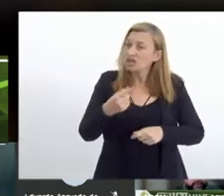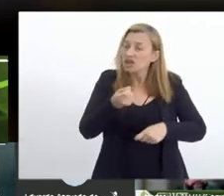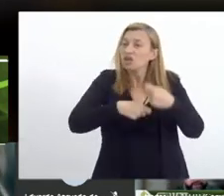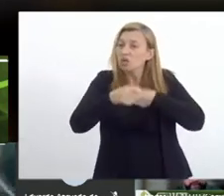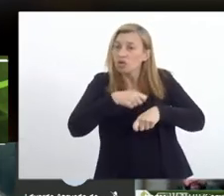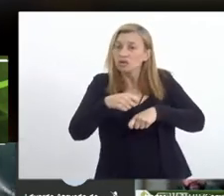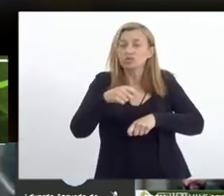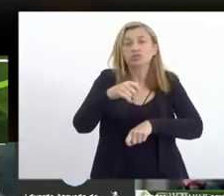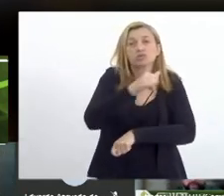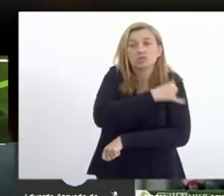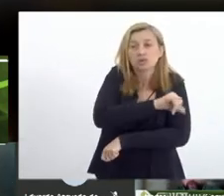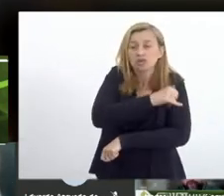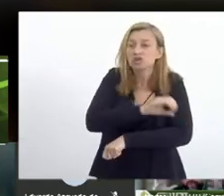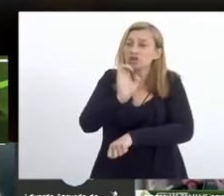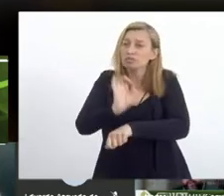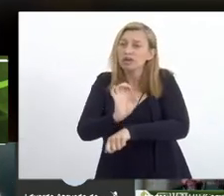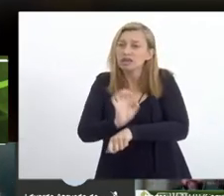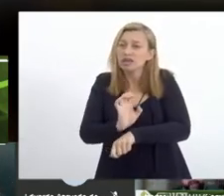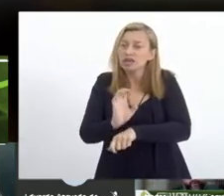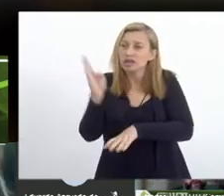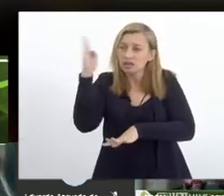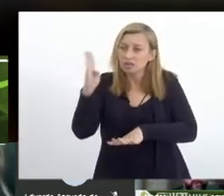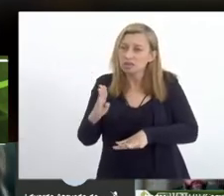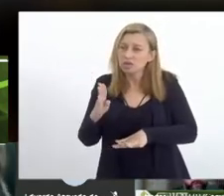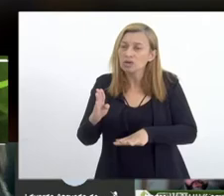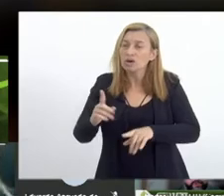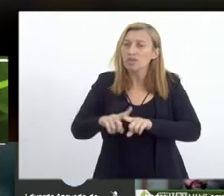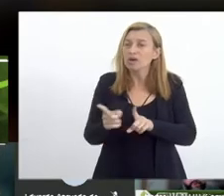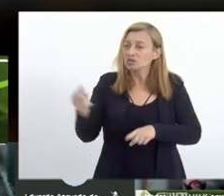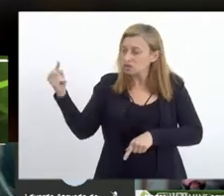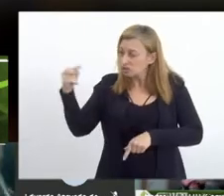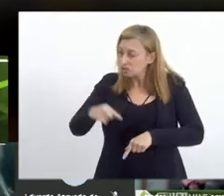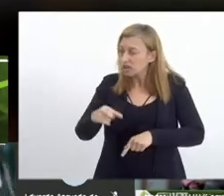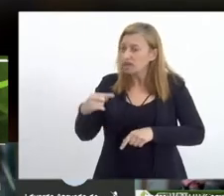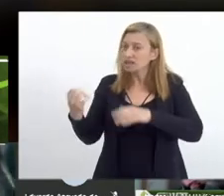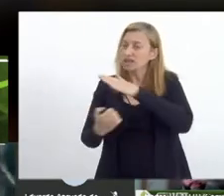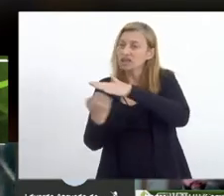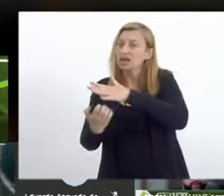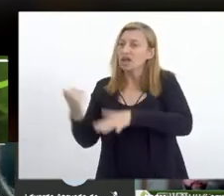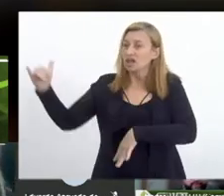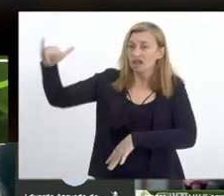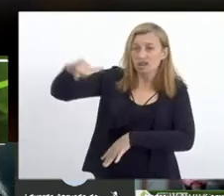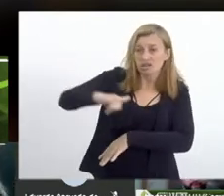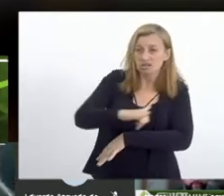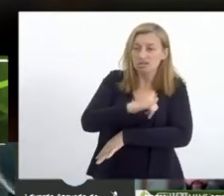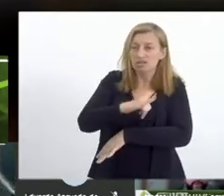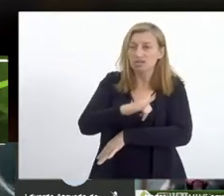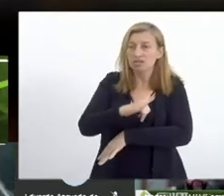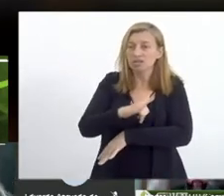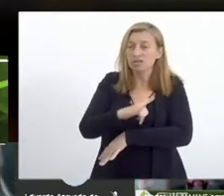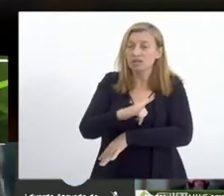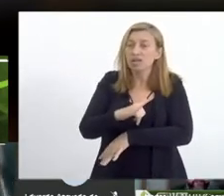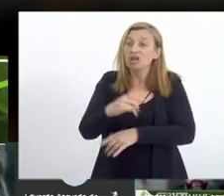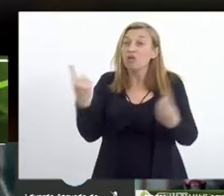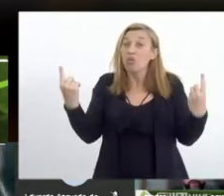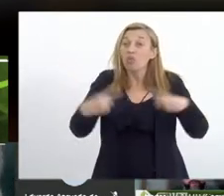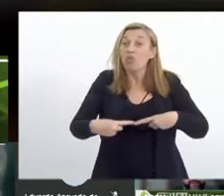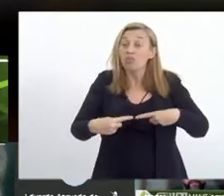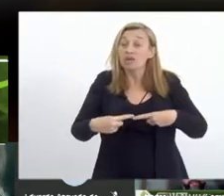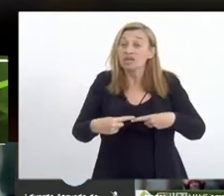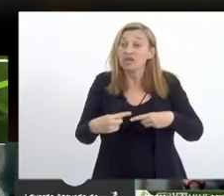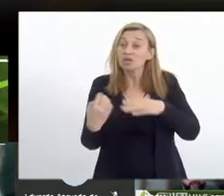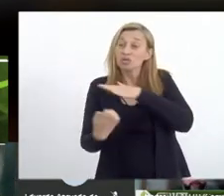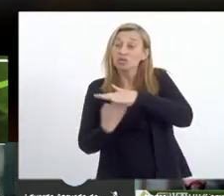para o Rio de Janeiro, mas quando eles montarem um negócio aqui de transporte aéreo para plataformas offshore, eles vão competir com uma